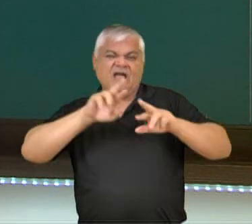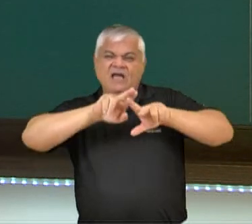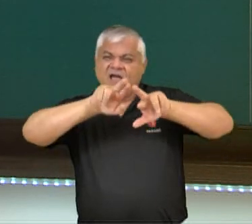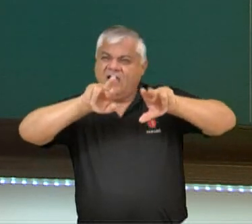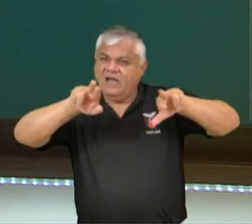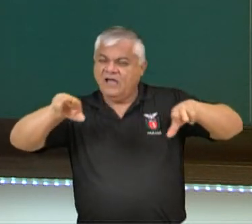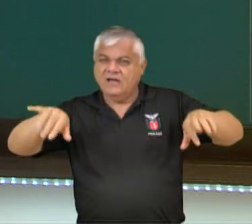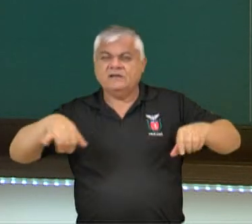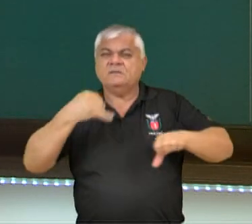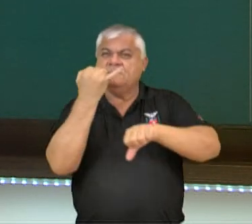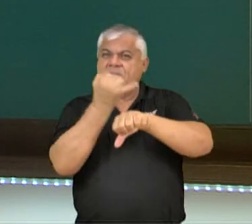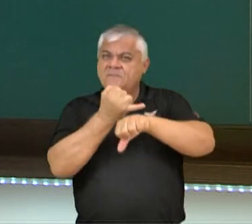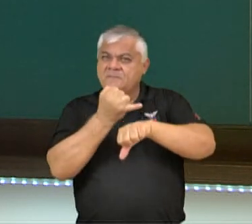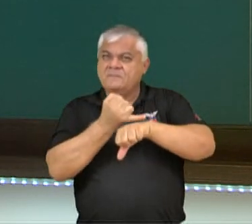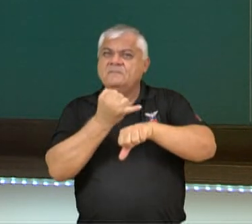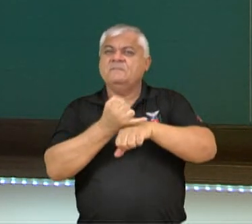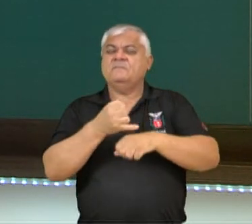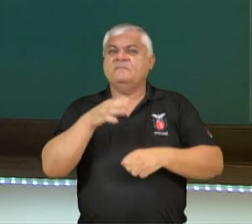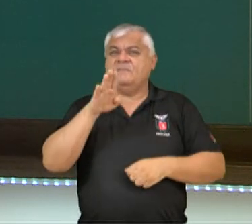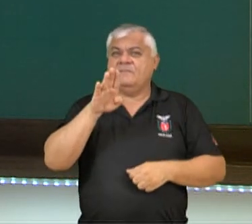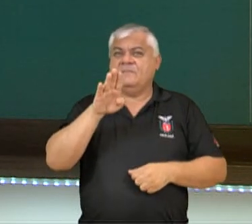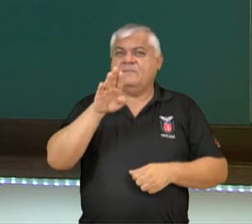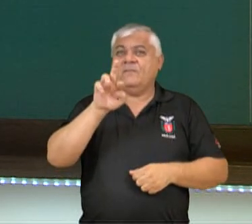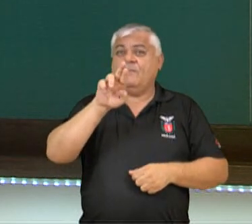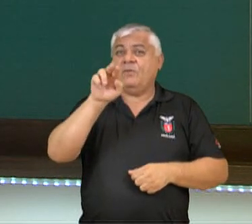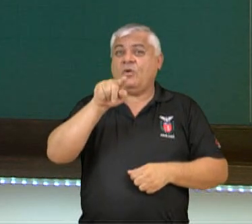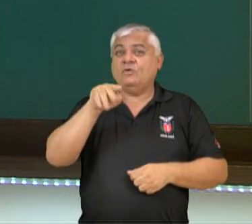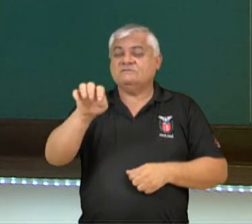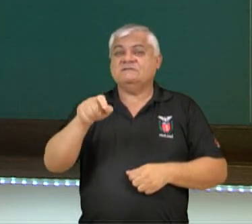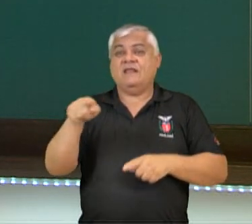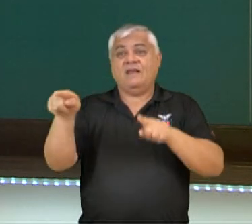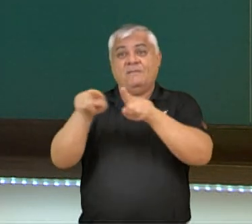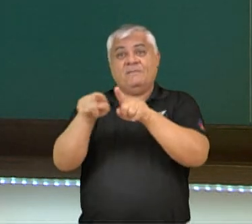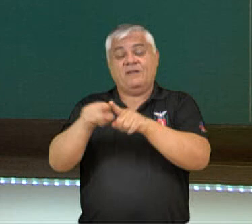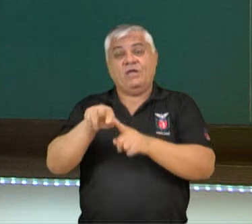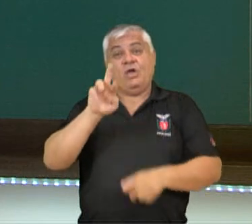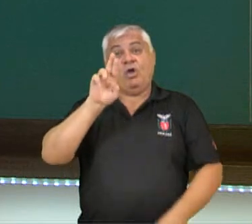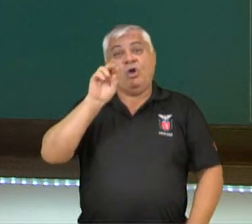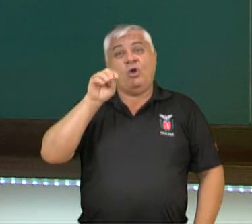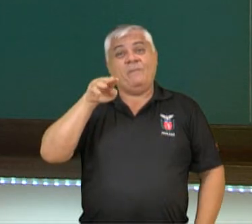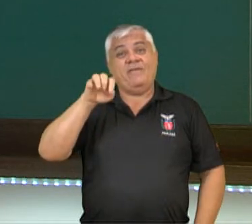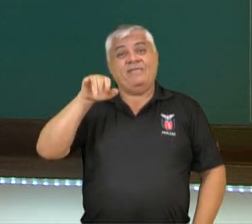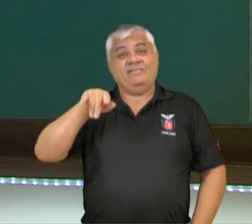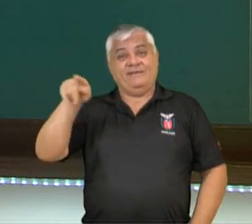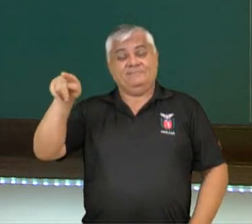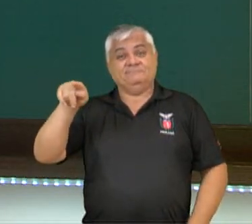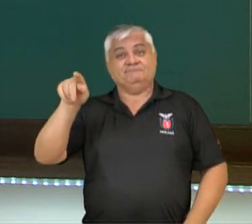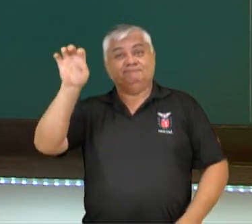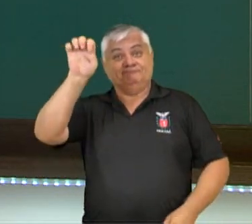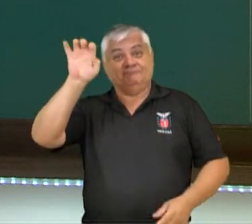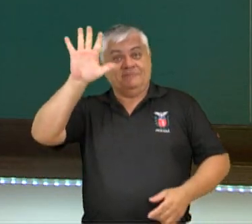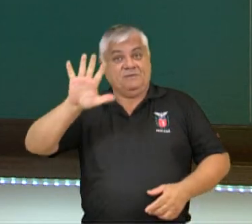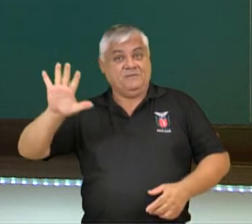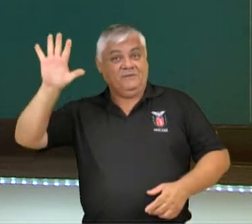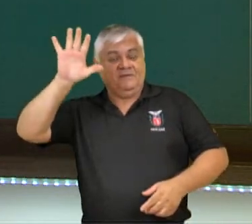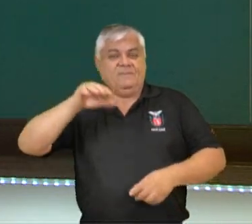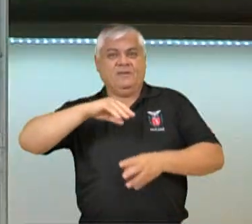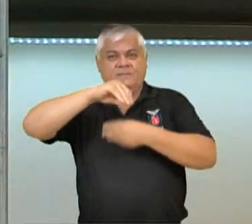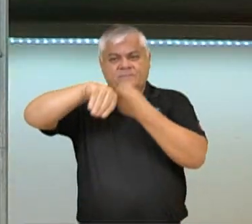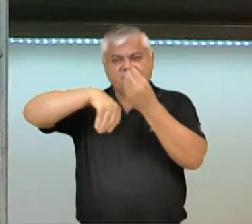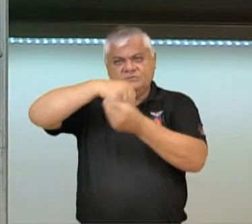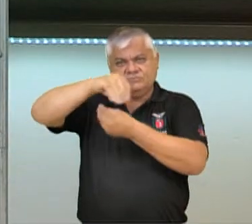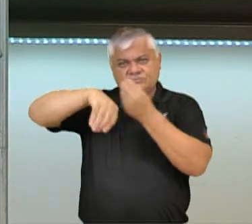vários objetos feitos de bronze, armas da região da Romênia. O bronze é uma mistura do cobre com estanho.